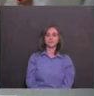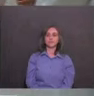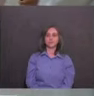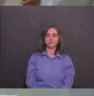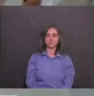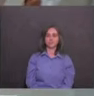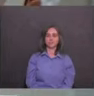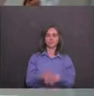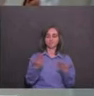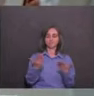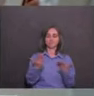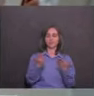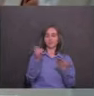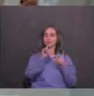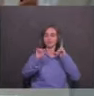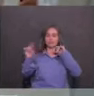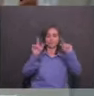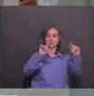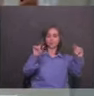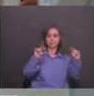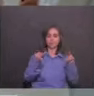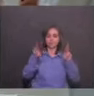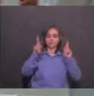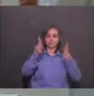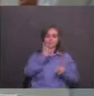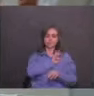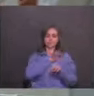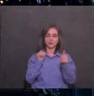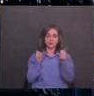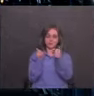Amém. Ide em paz e o Senhor vos acompanhe.